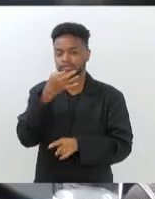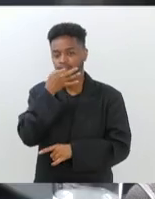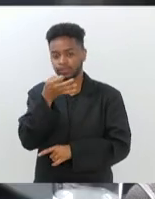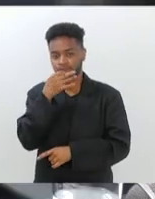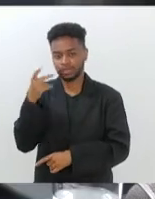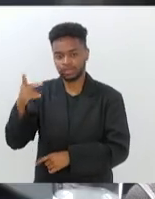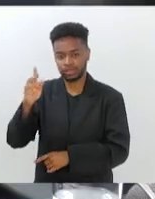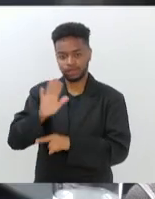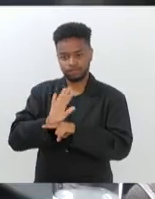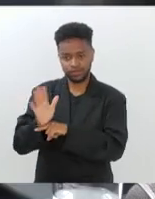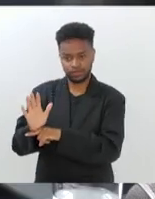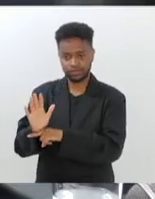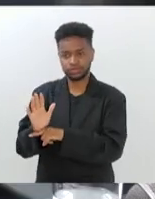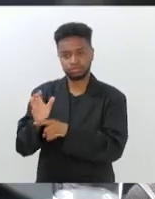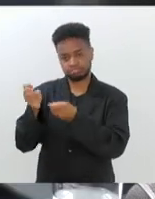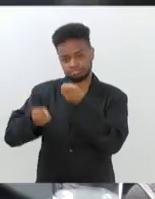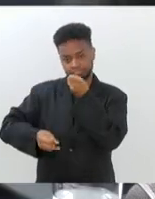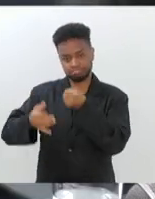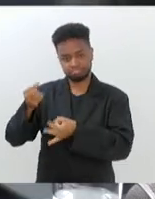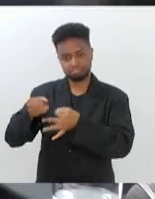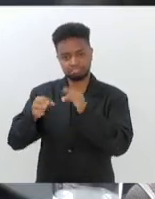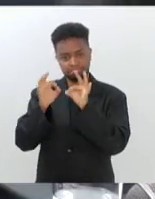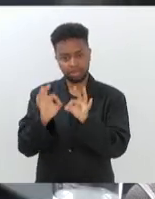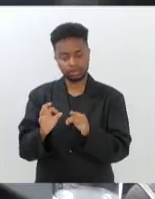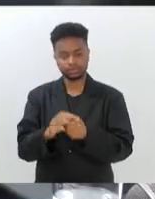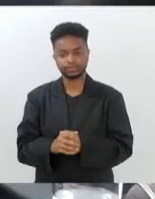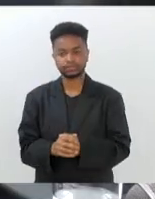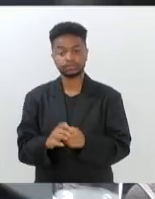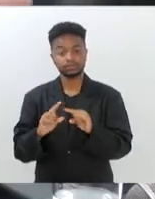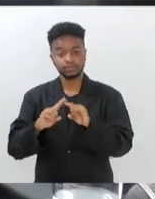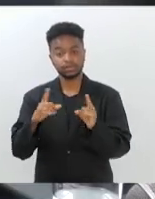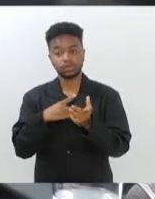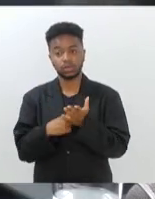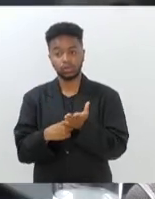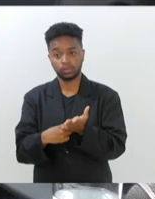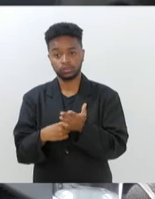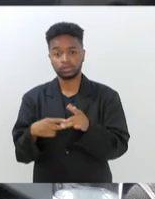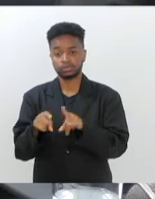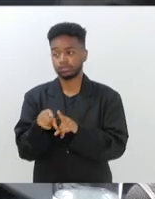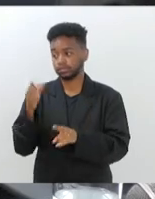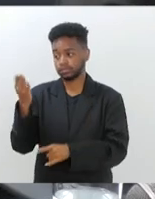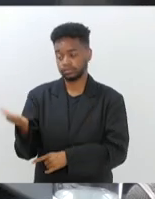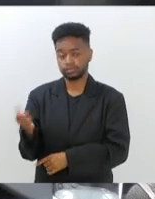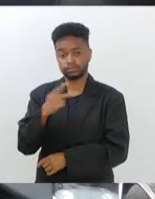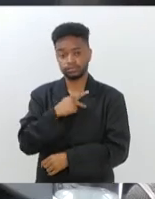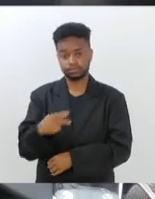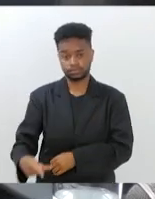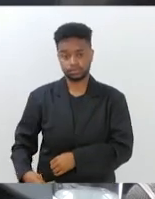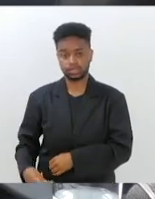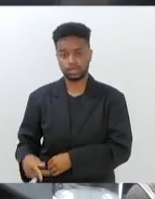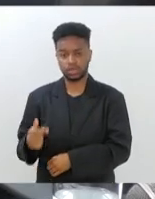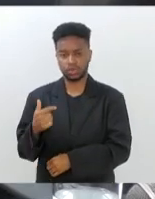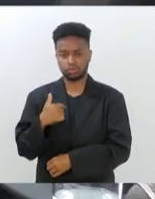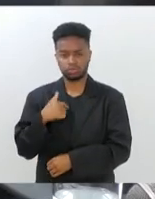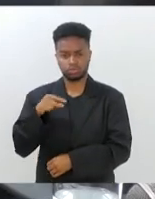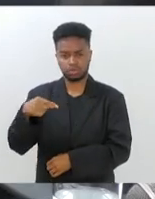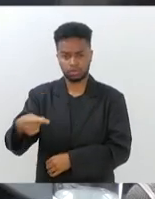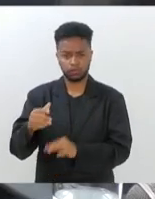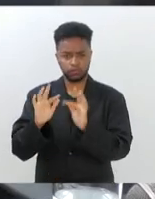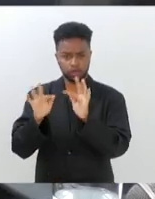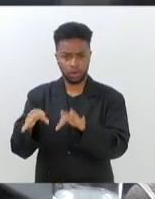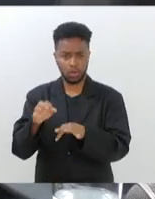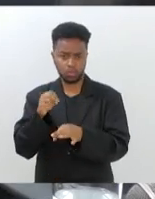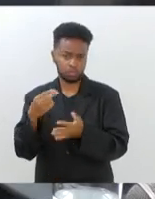vídeo que de fato foi muito elucidativo mas aí me comprometi vossa exelência tá presidindo de ao final ou no início que a gente